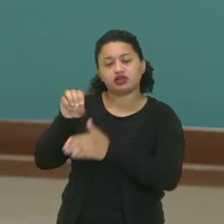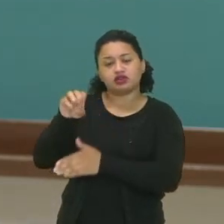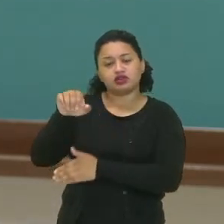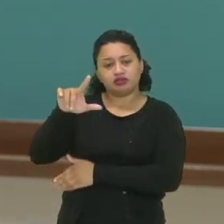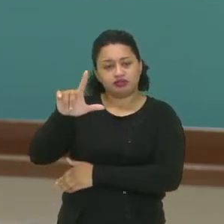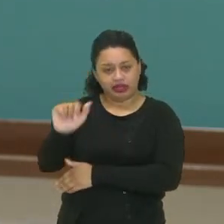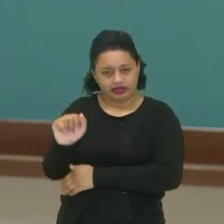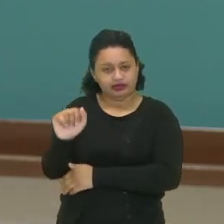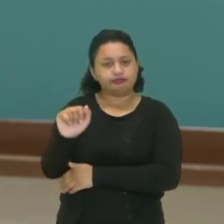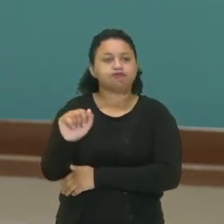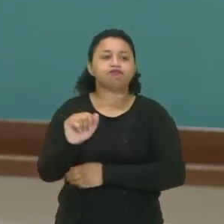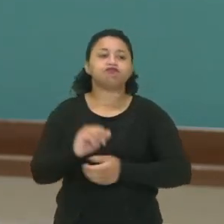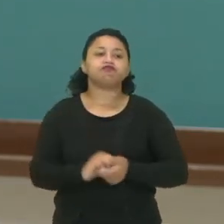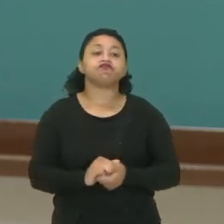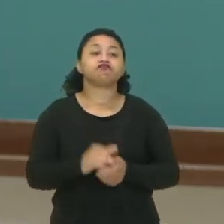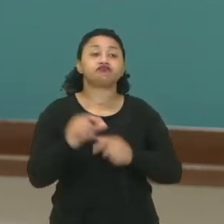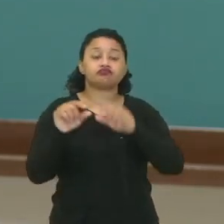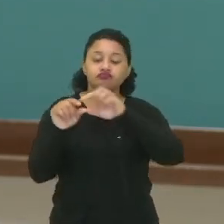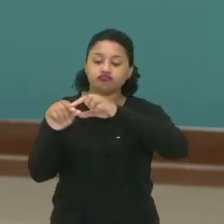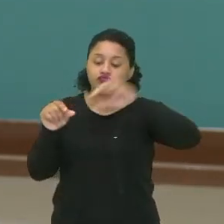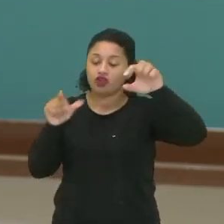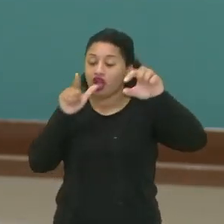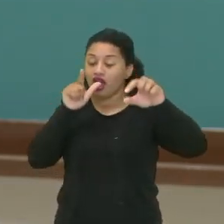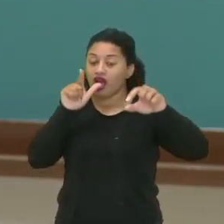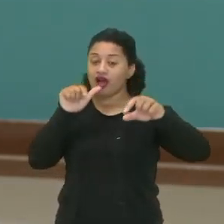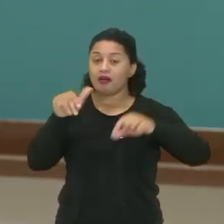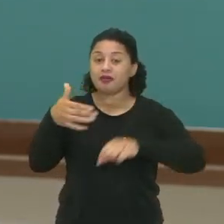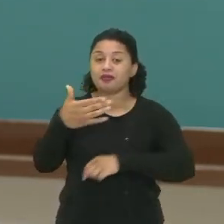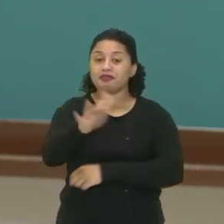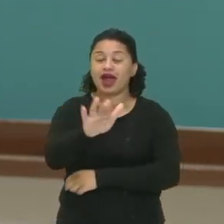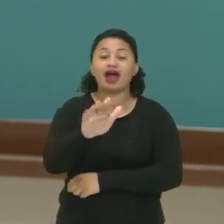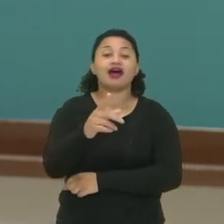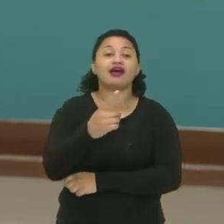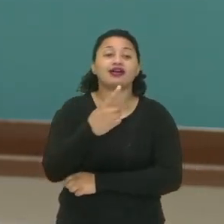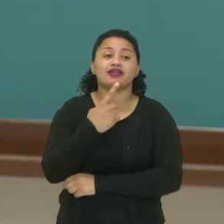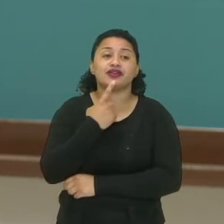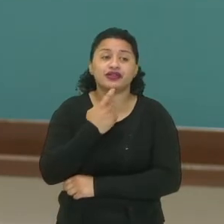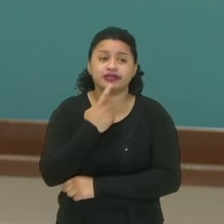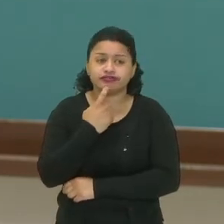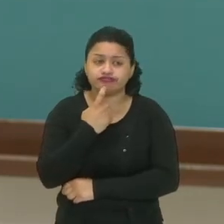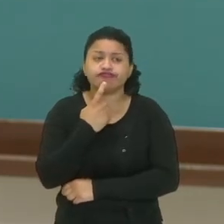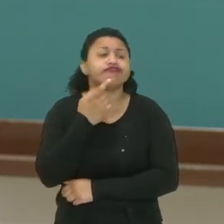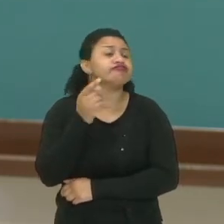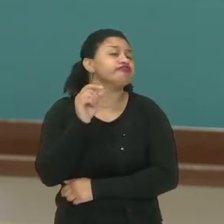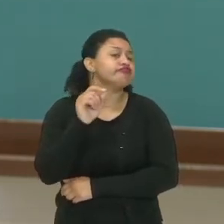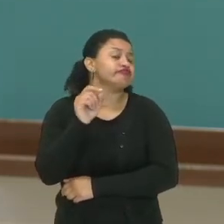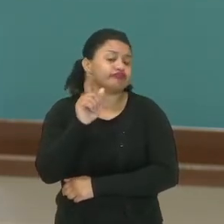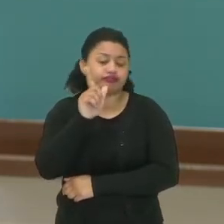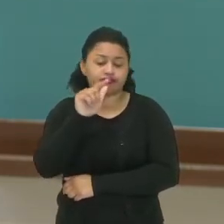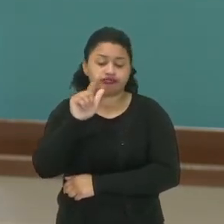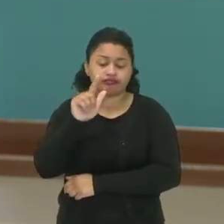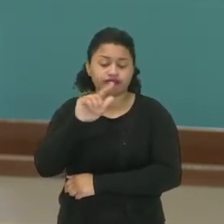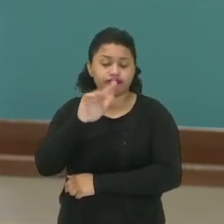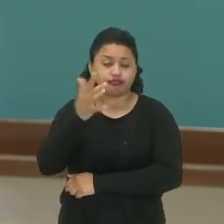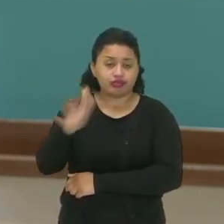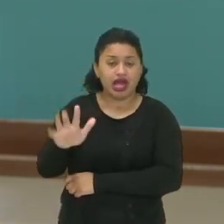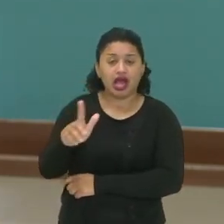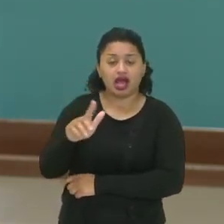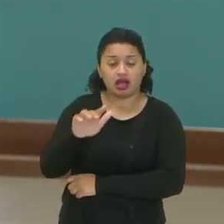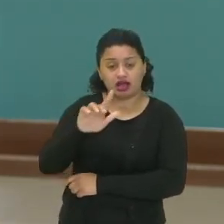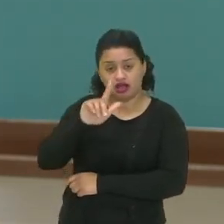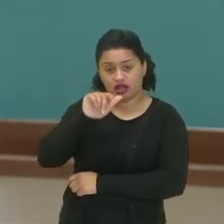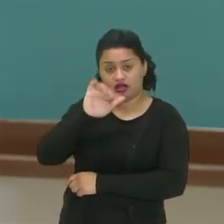ok? E depois temos o Mar Vermelho, né? O Mar Vermelho é um mar que divide então